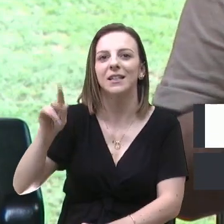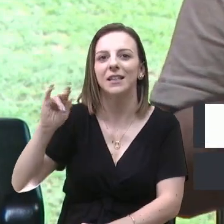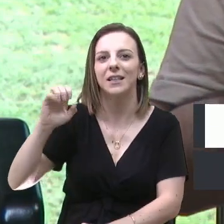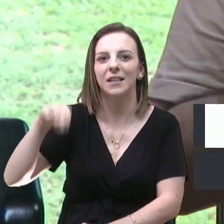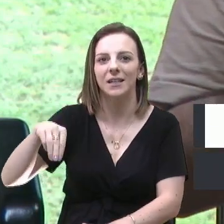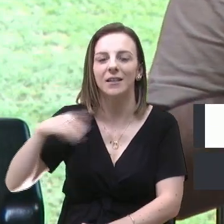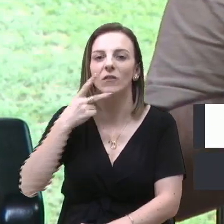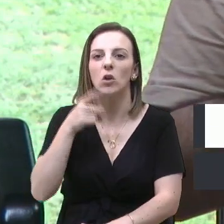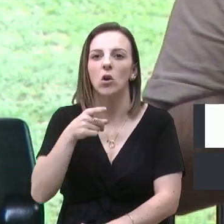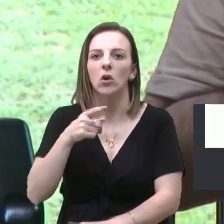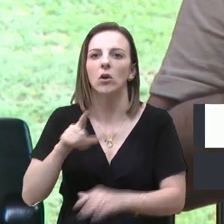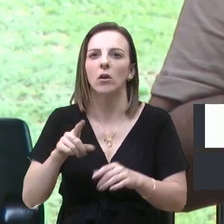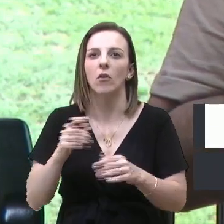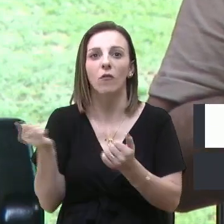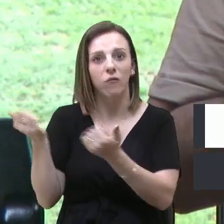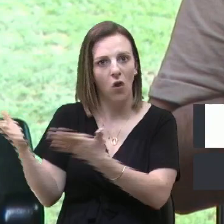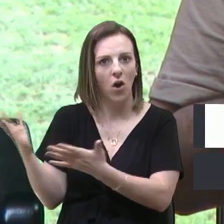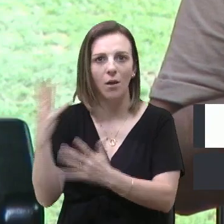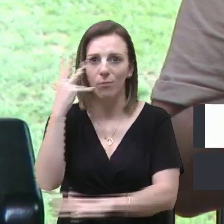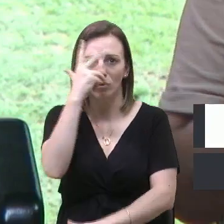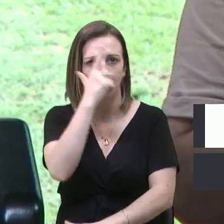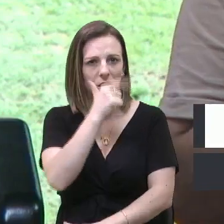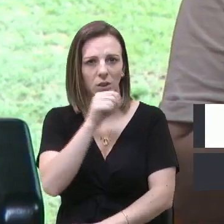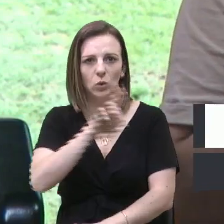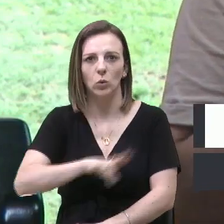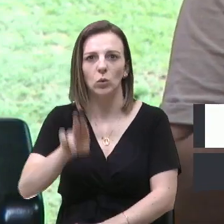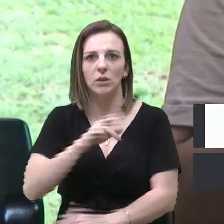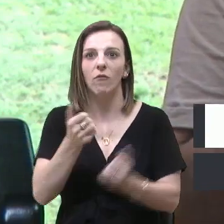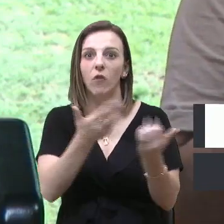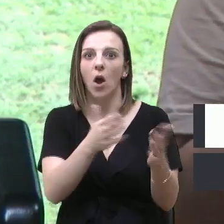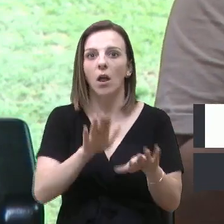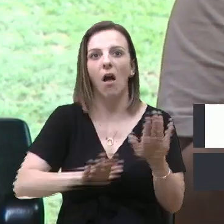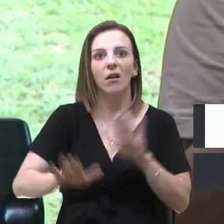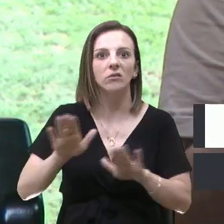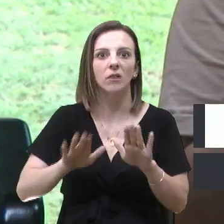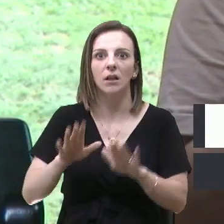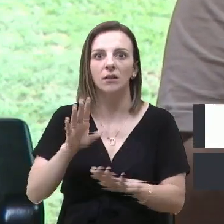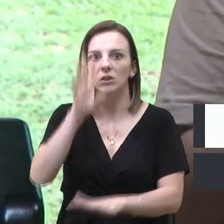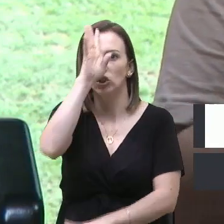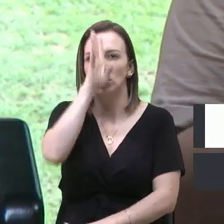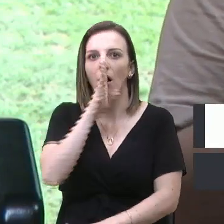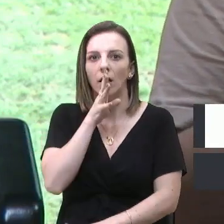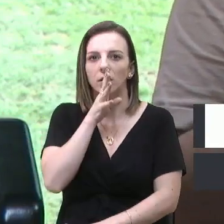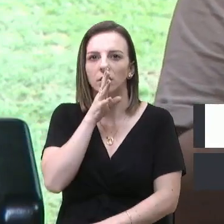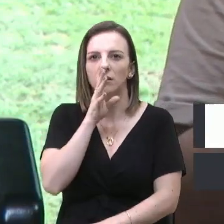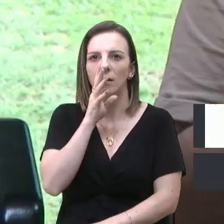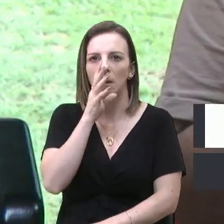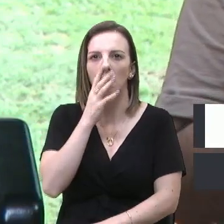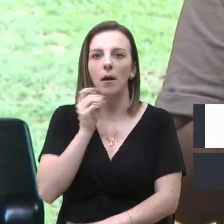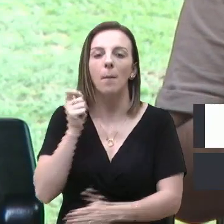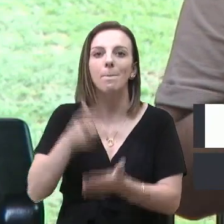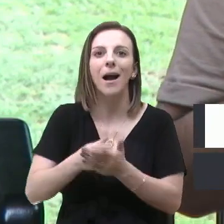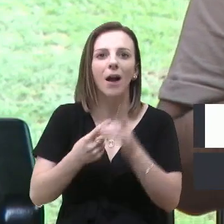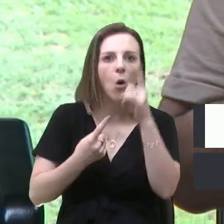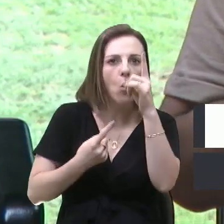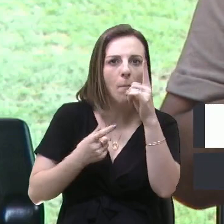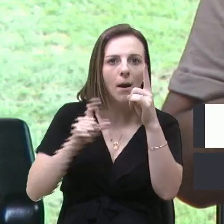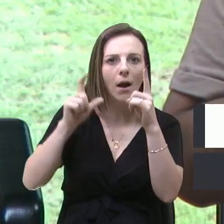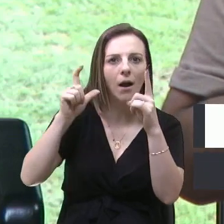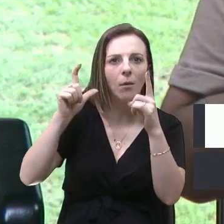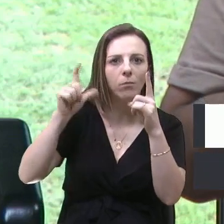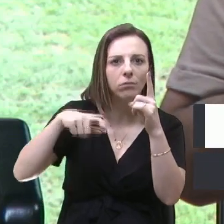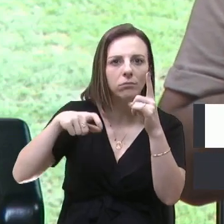é tão bonito a gente andar lá fora, De graça, às vezes, tu atravessa toda a Europa, paga uma passagem. Mas por